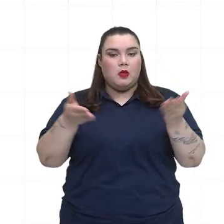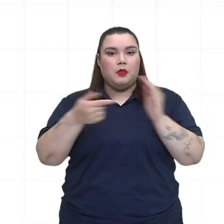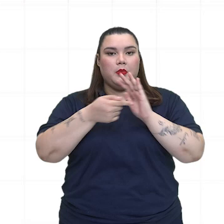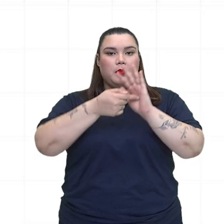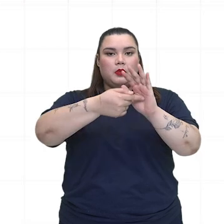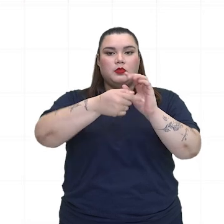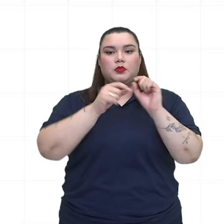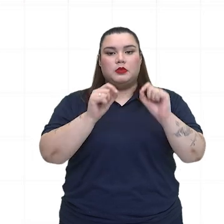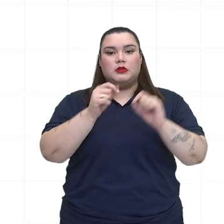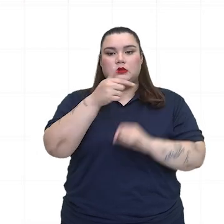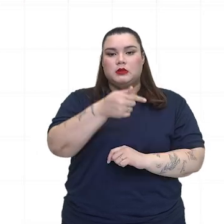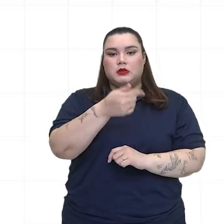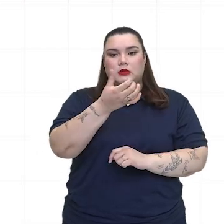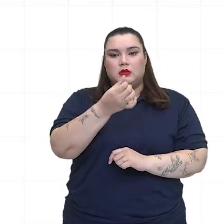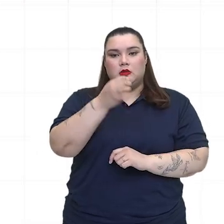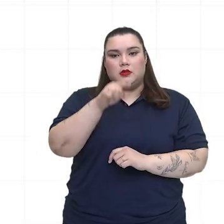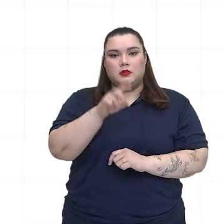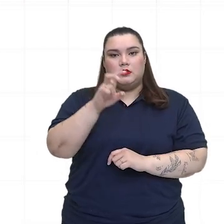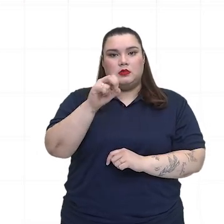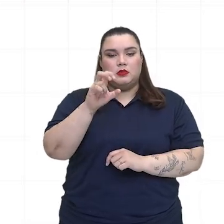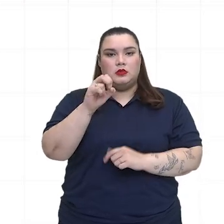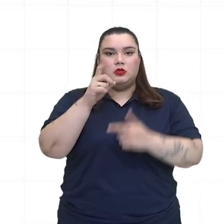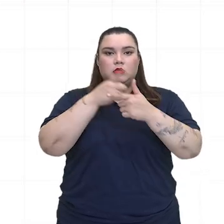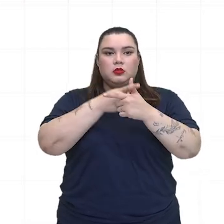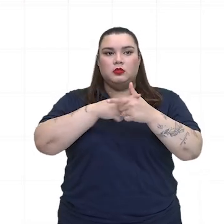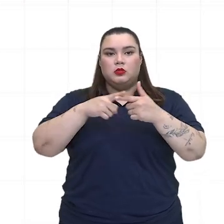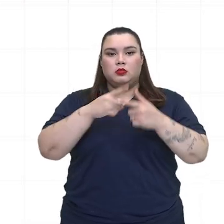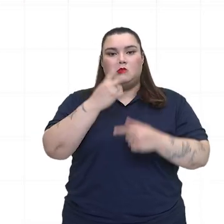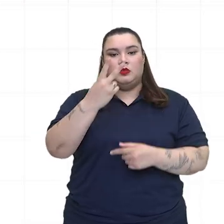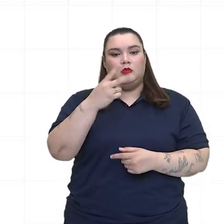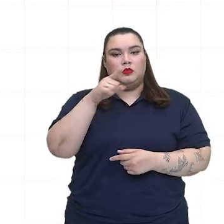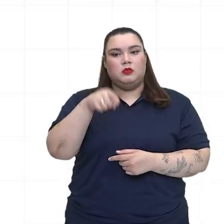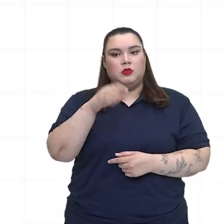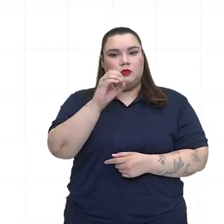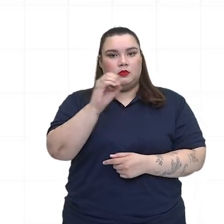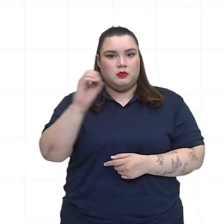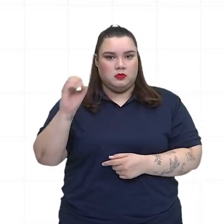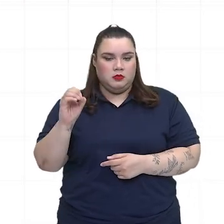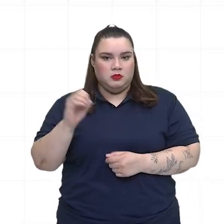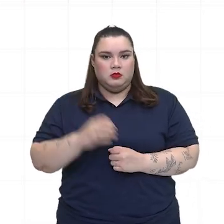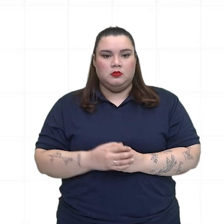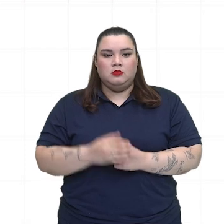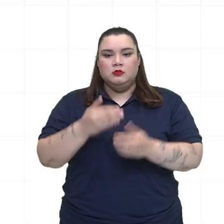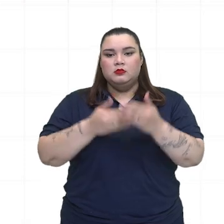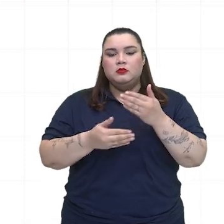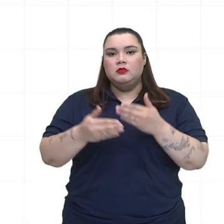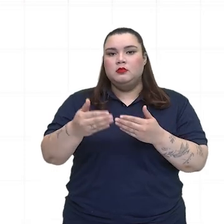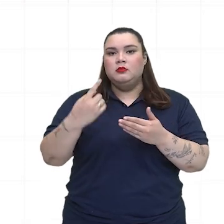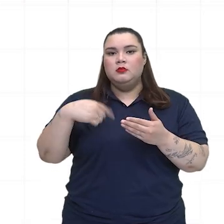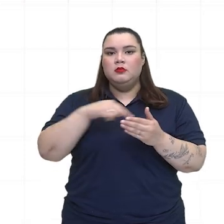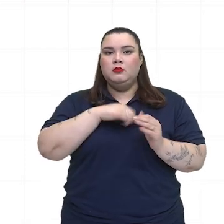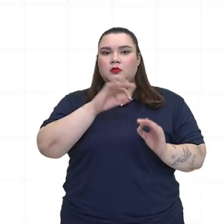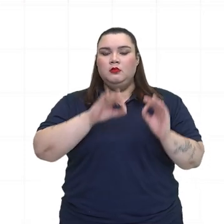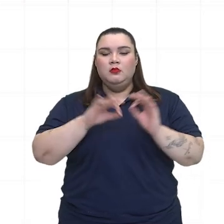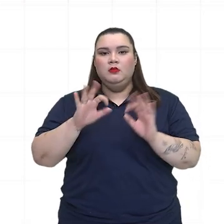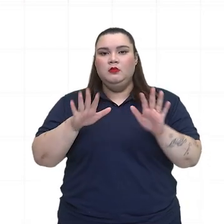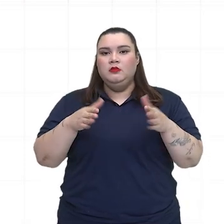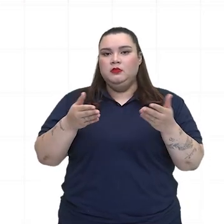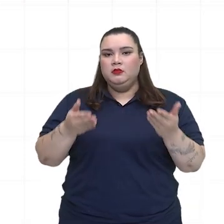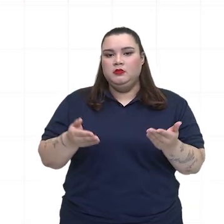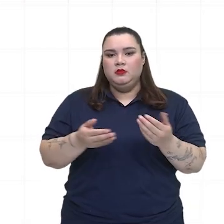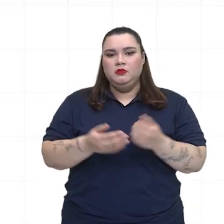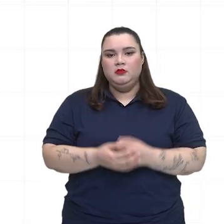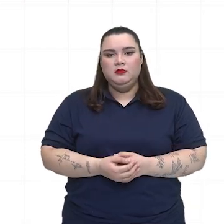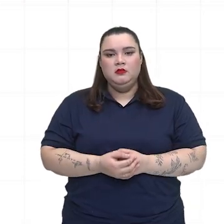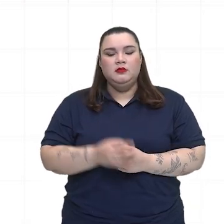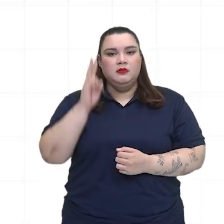76,50 dividido por 2,00. E qual é o próximo passo para a gente realizar essa divisão?